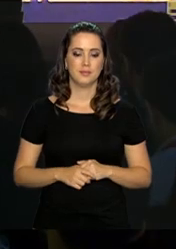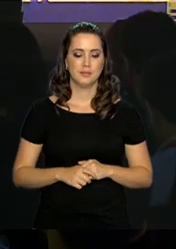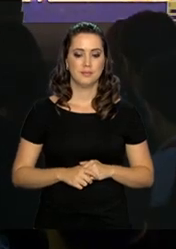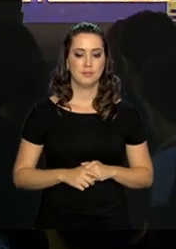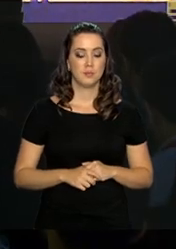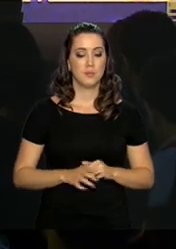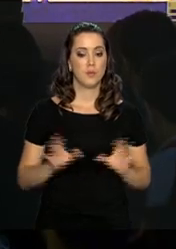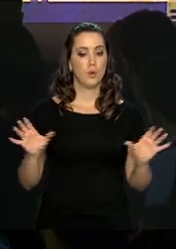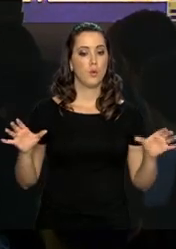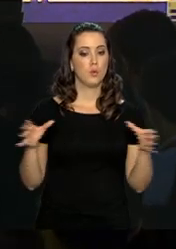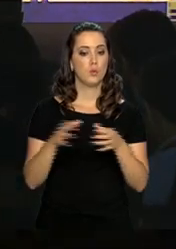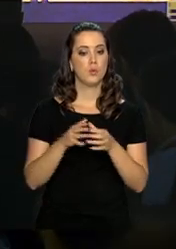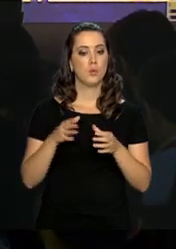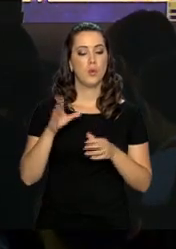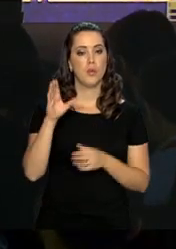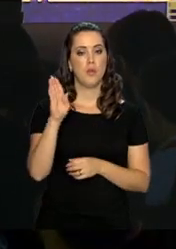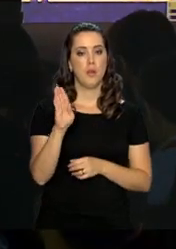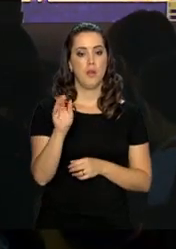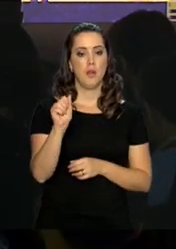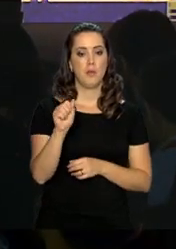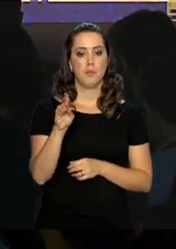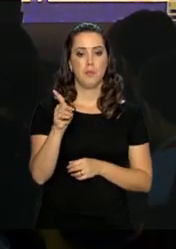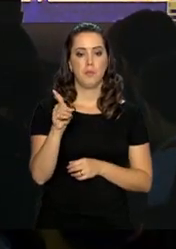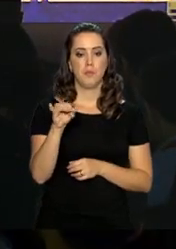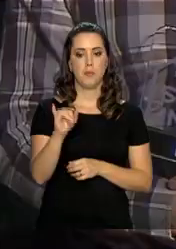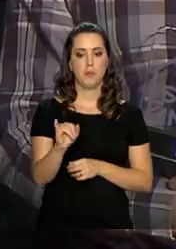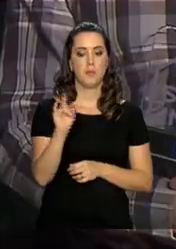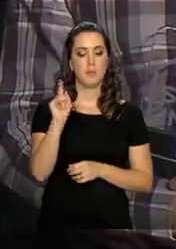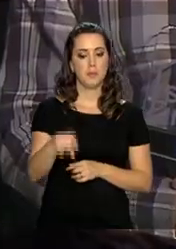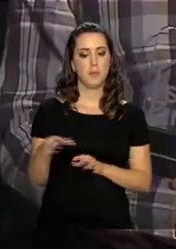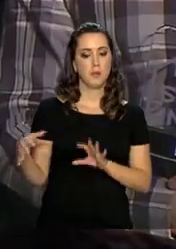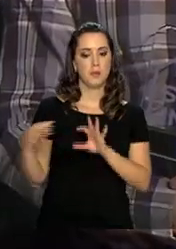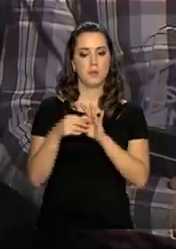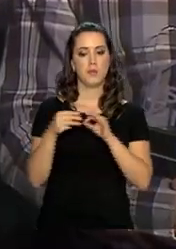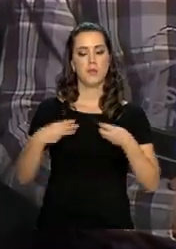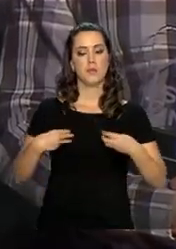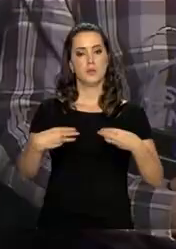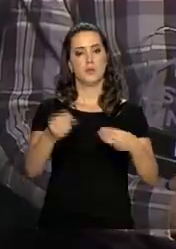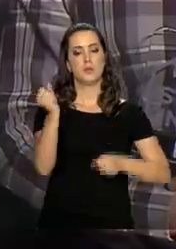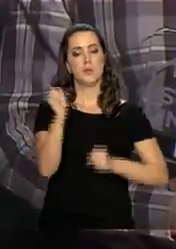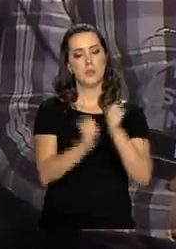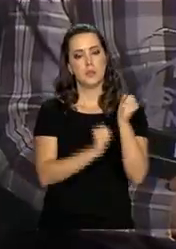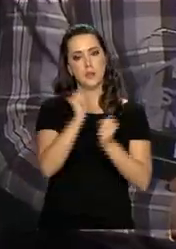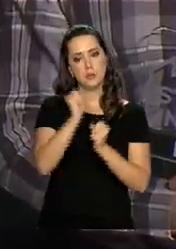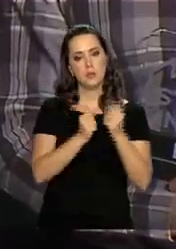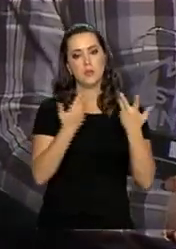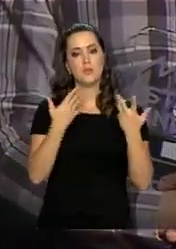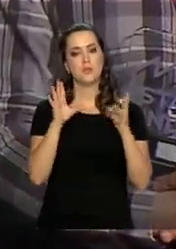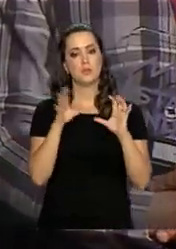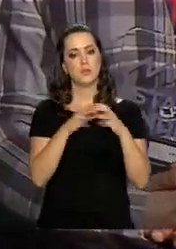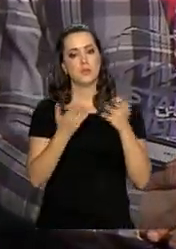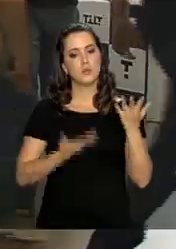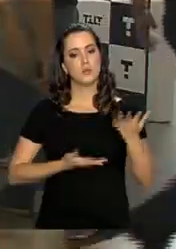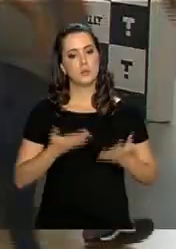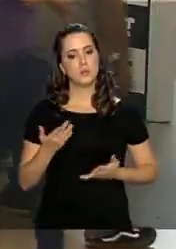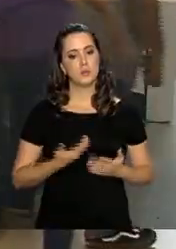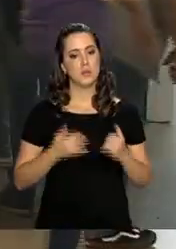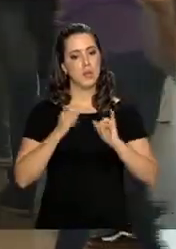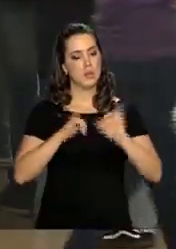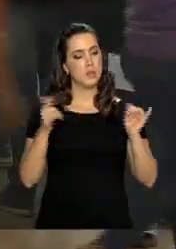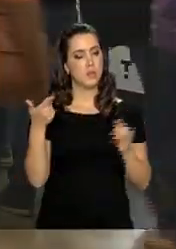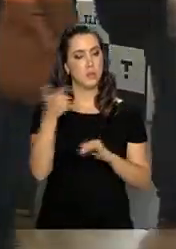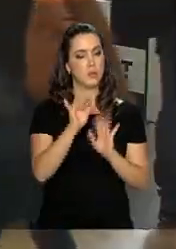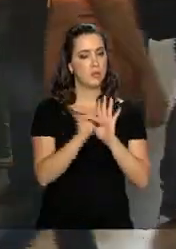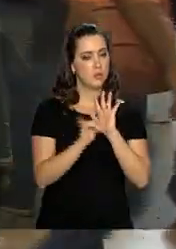A Agência Brasileira de Desenvolvimento Industrial, a ABDI, ligada ao Ministério da Indústria, Comércio Exterior e Serviços, lançou mais